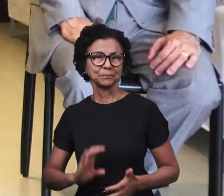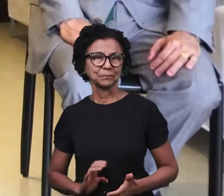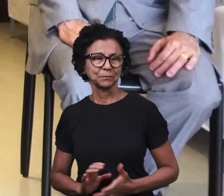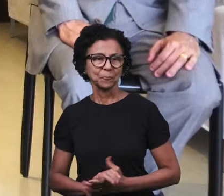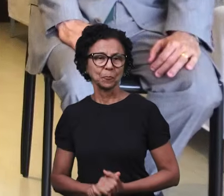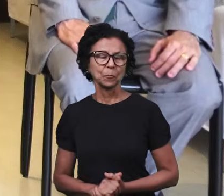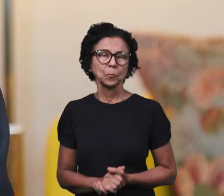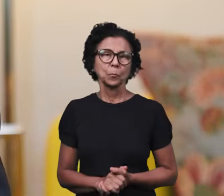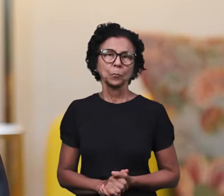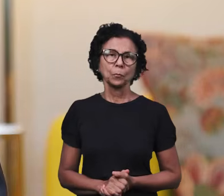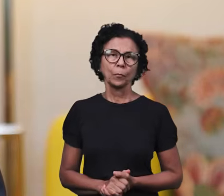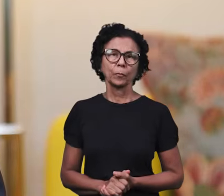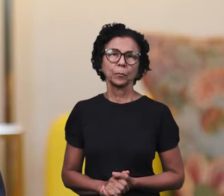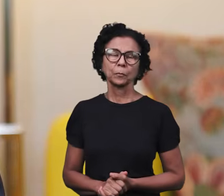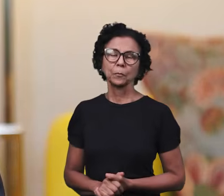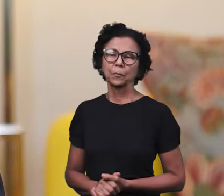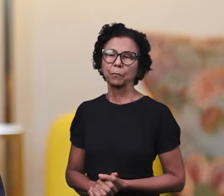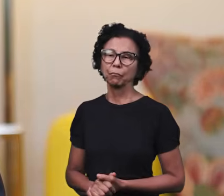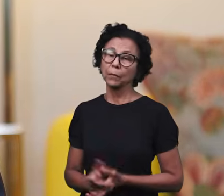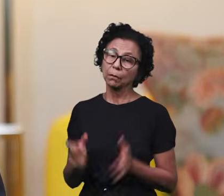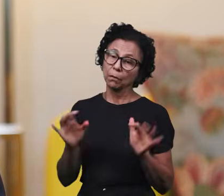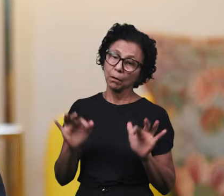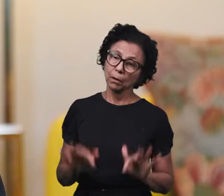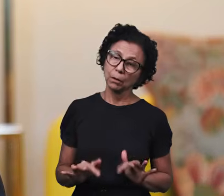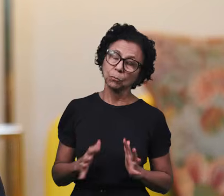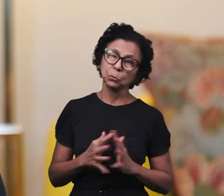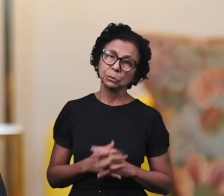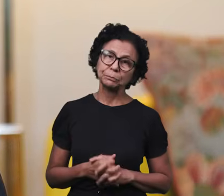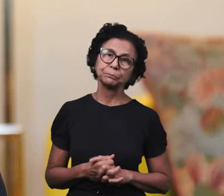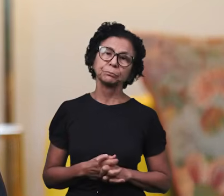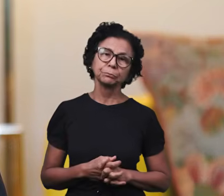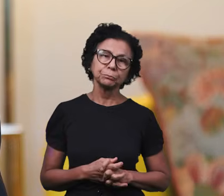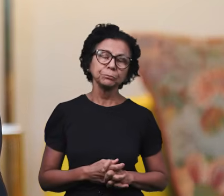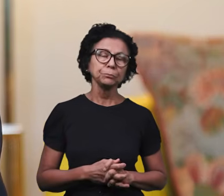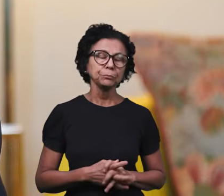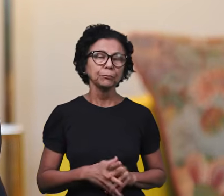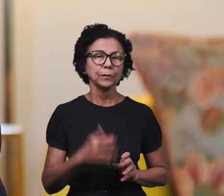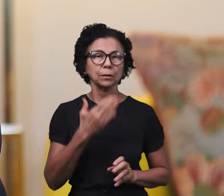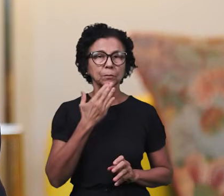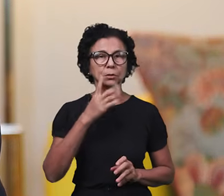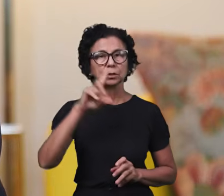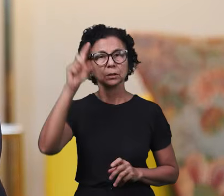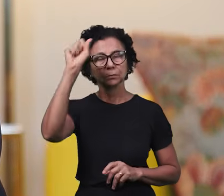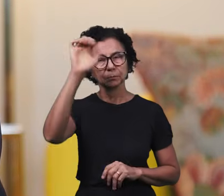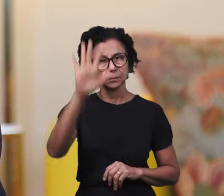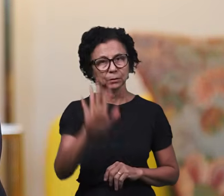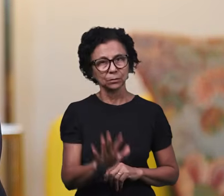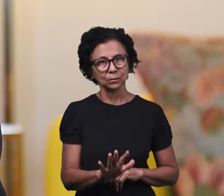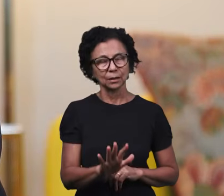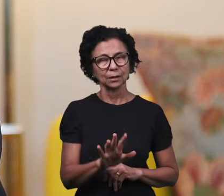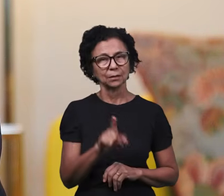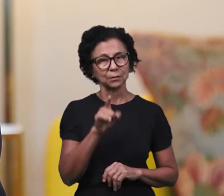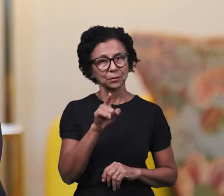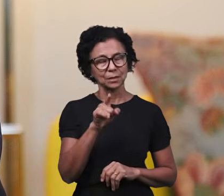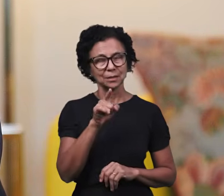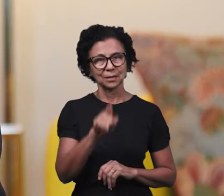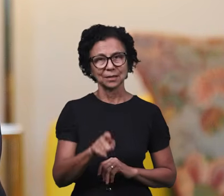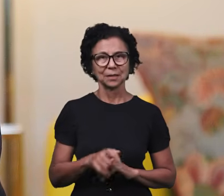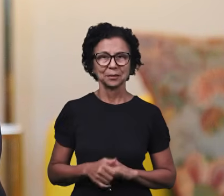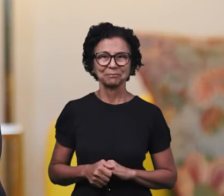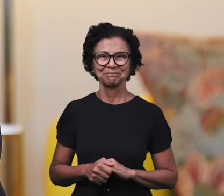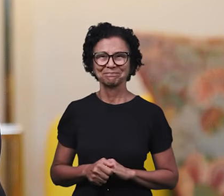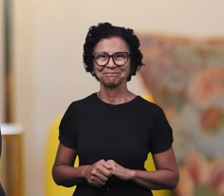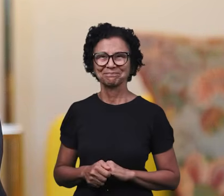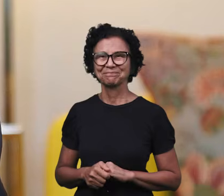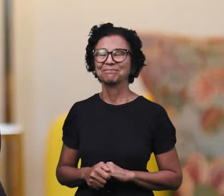Amém. E com isso nós encerramos aqui esse episódio e que o Senhor possa abençoar a sua